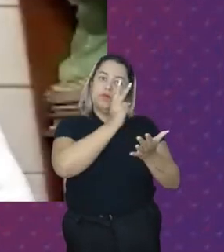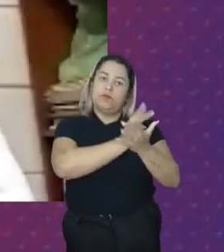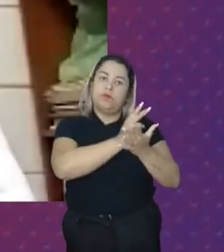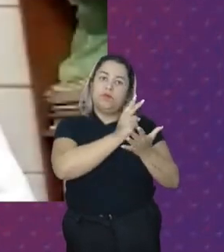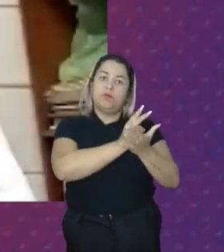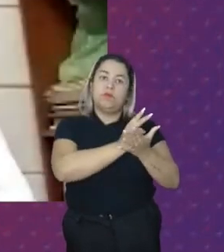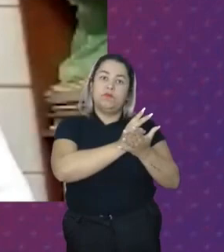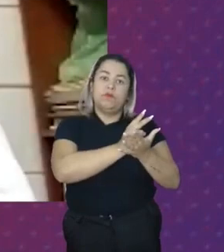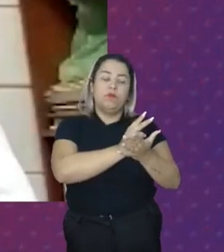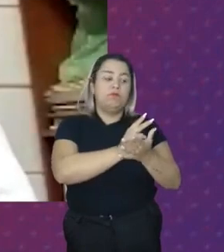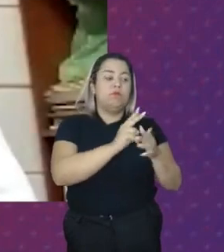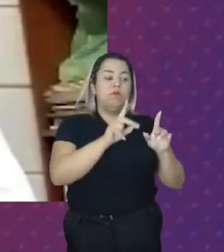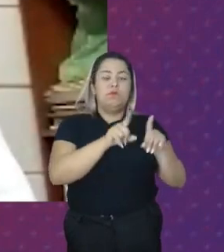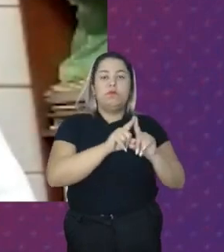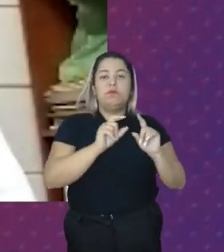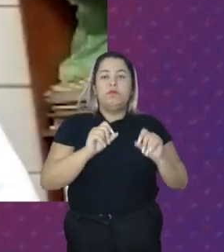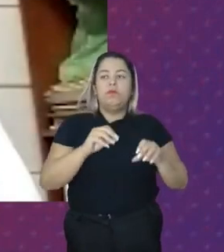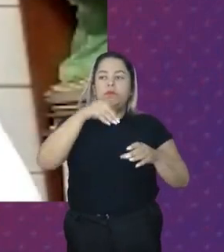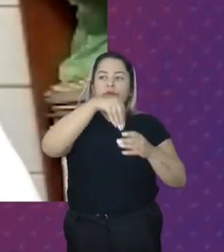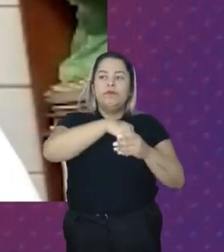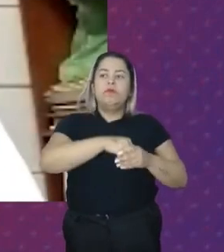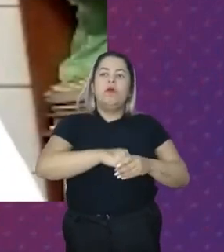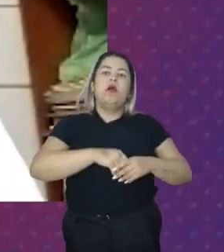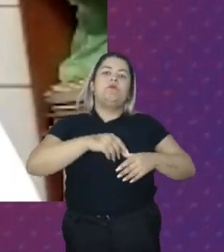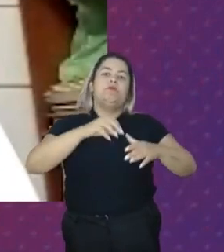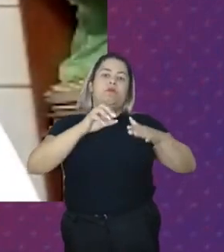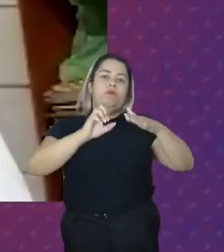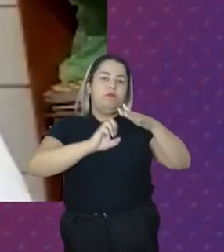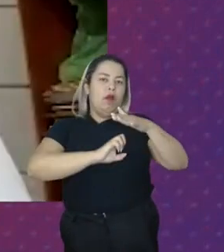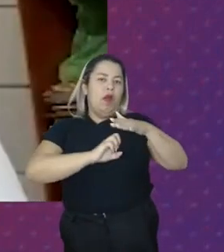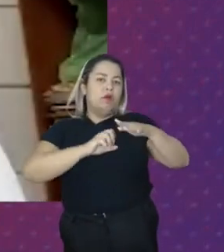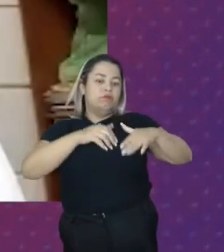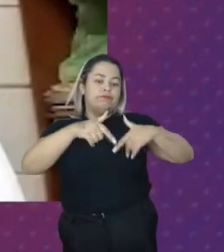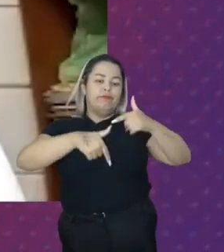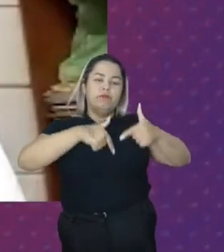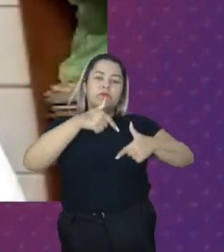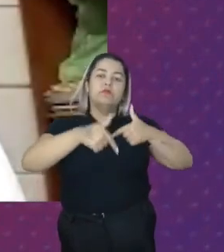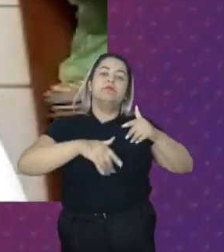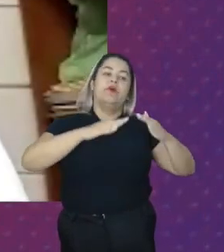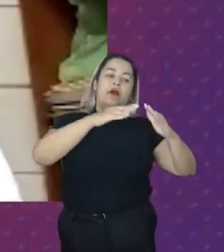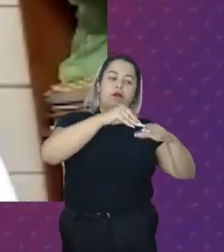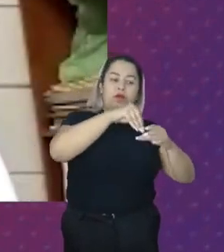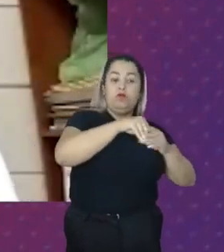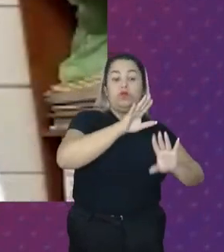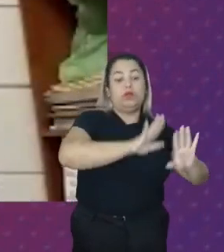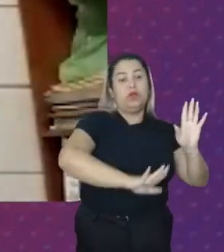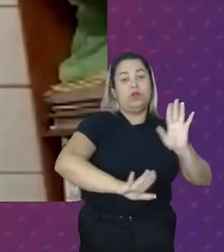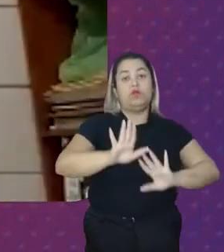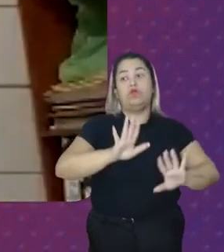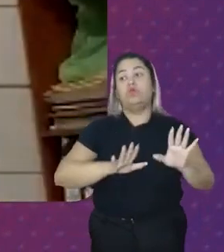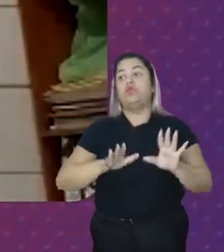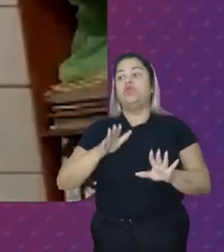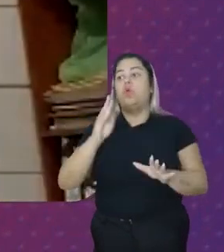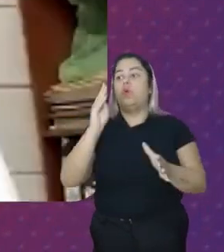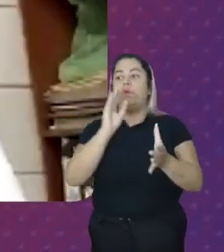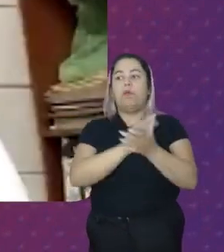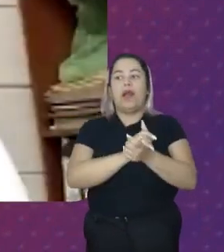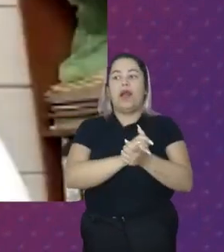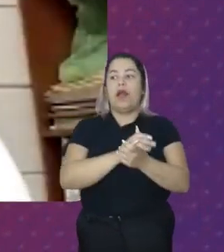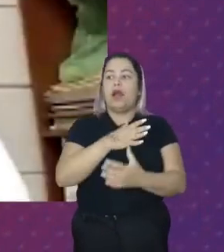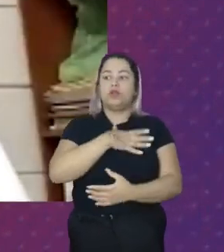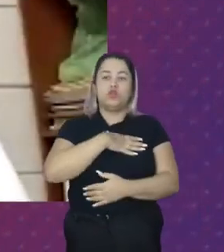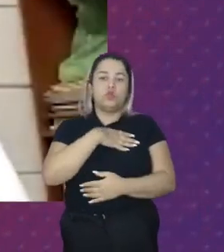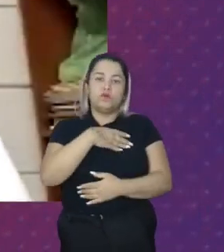muitas vezes Elas não estão No mercado do trabalho Mas elas estão Na casa delas Cuidando Marido Dos filhos Administrando